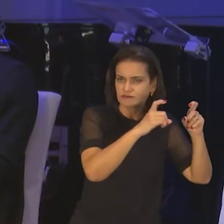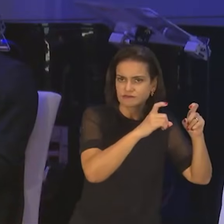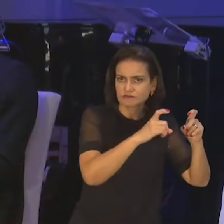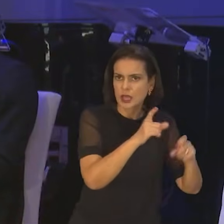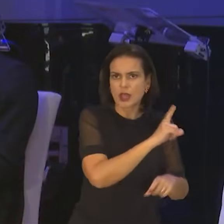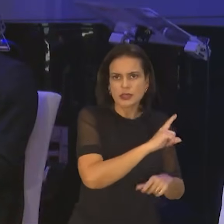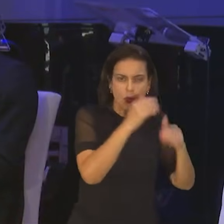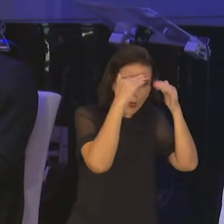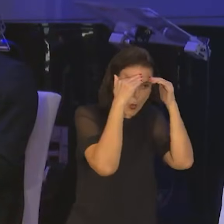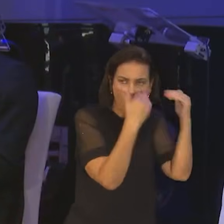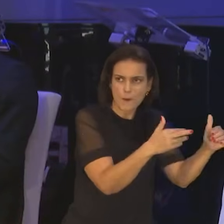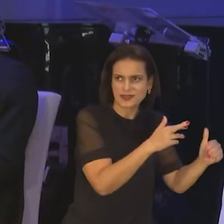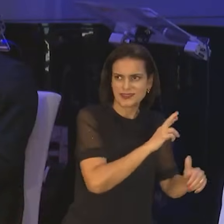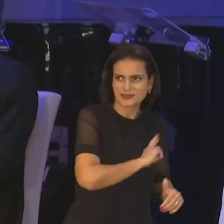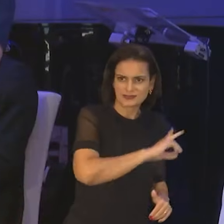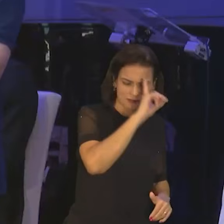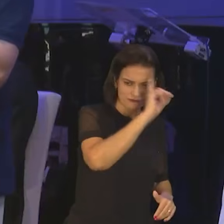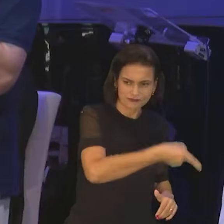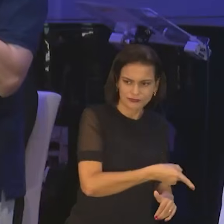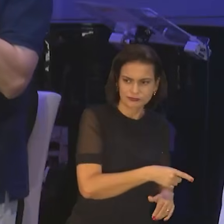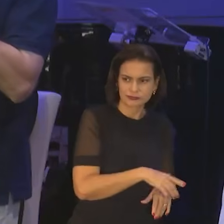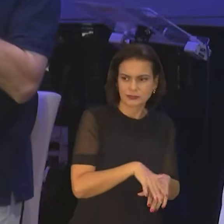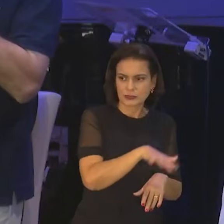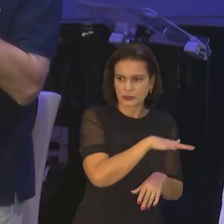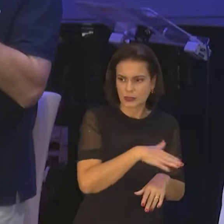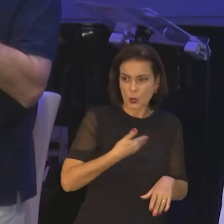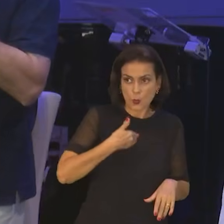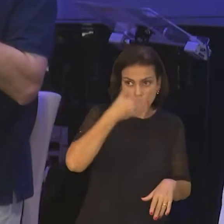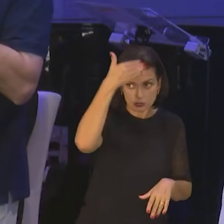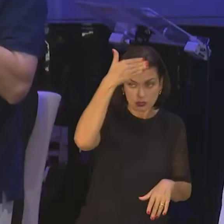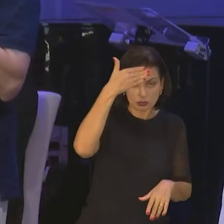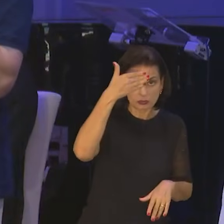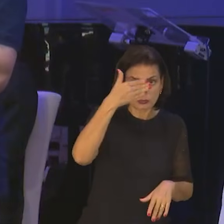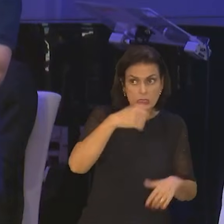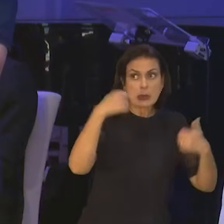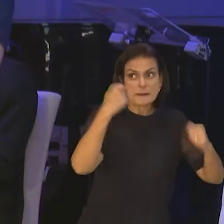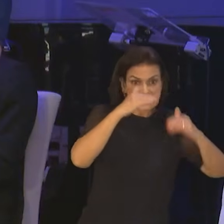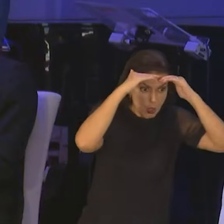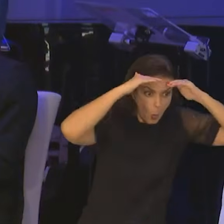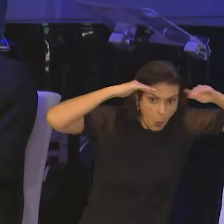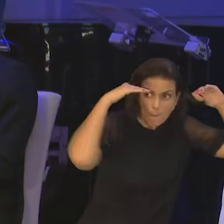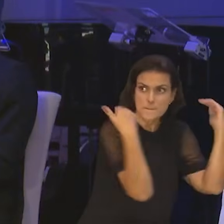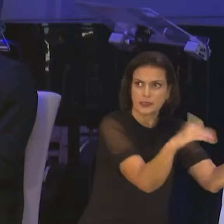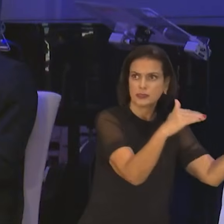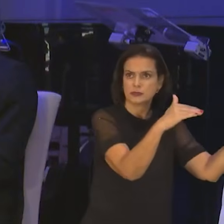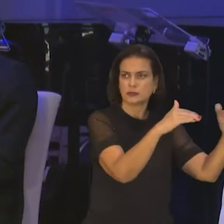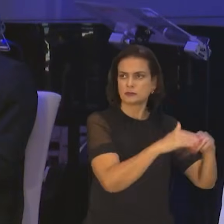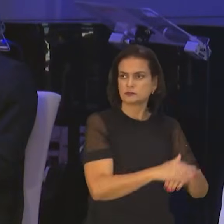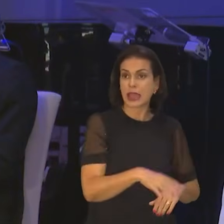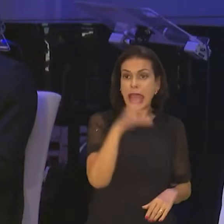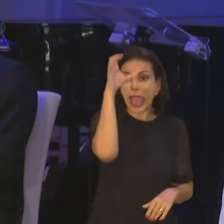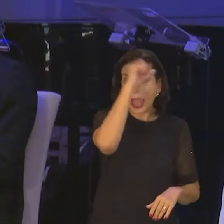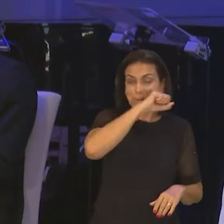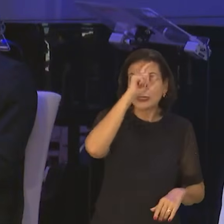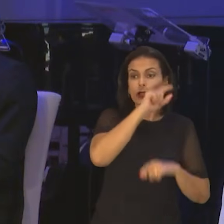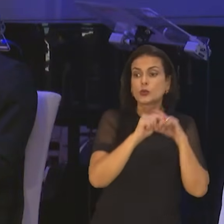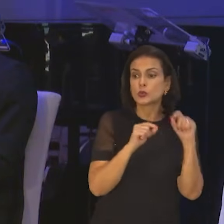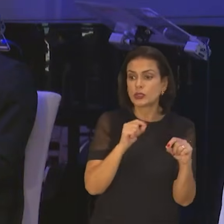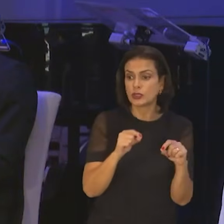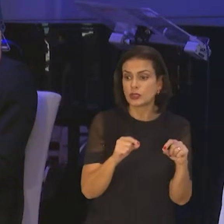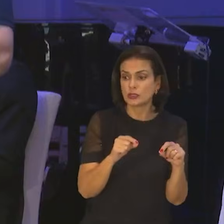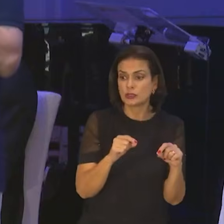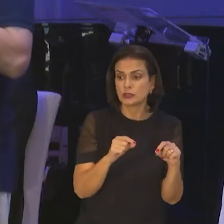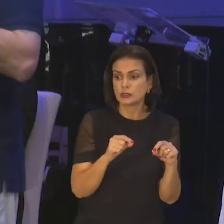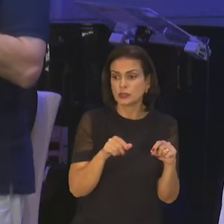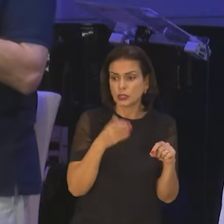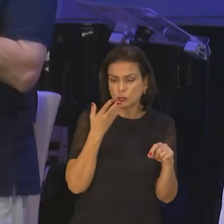religiosa, no meio do muçulmano você não tem opção. Eu aprendi sempre,